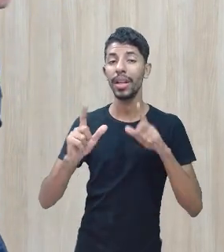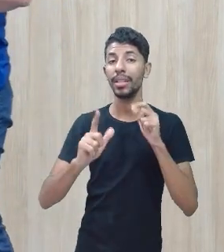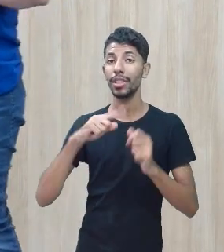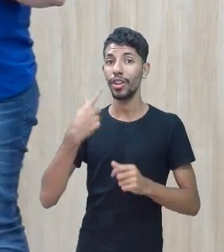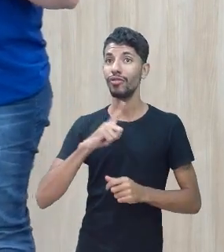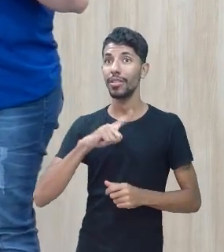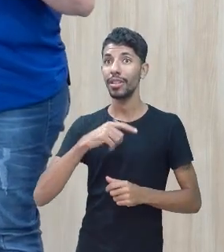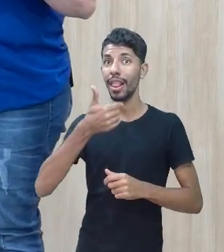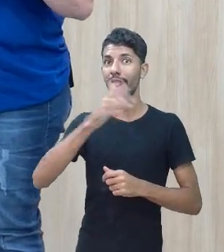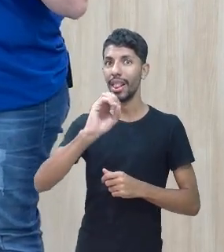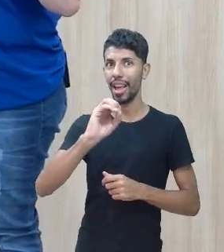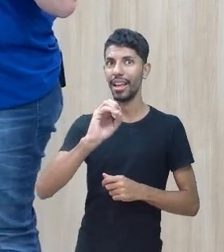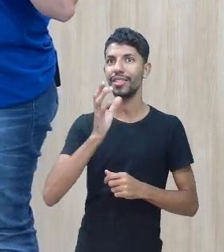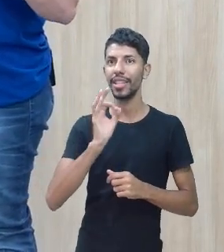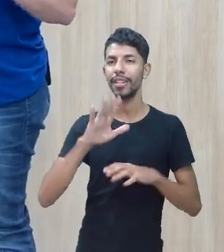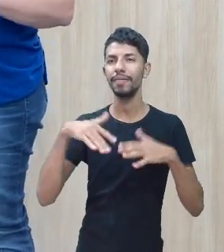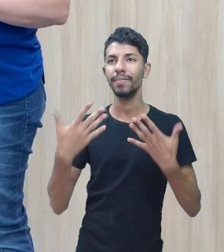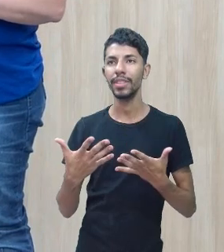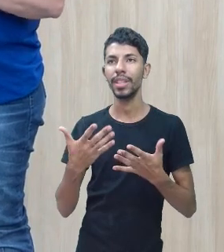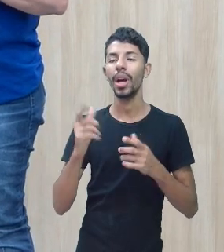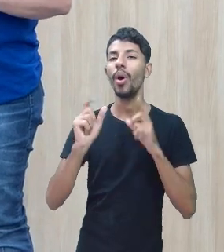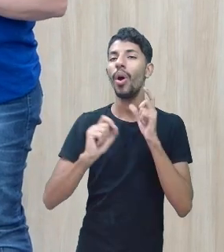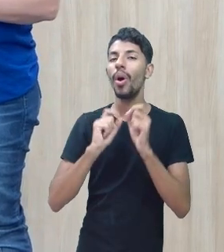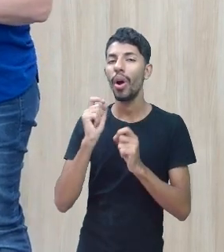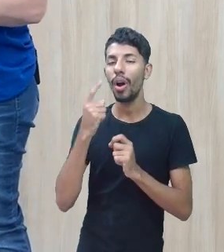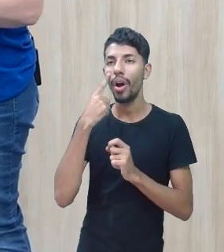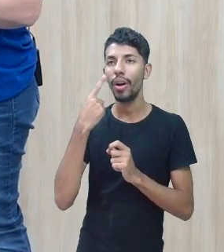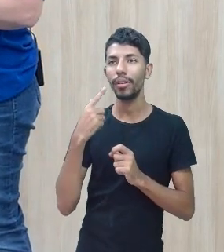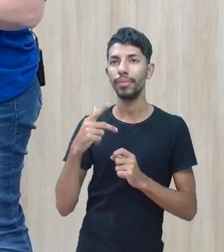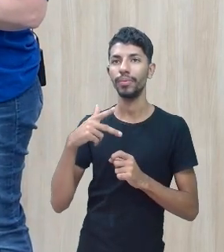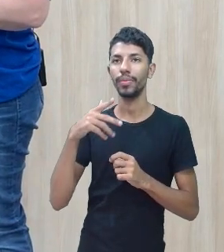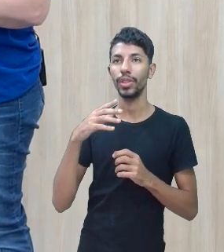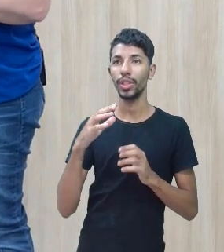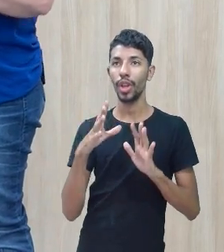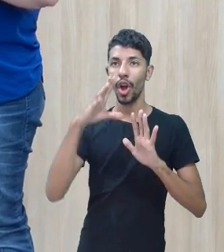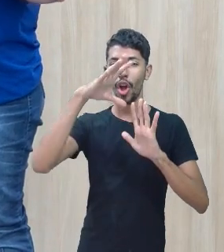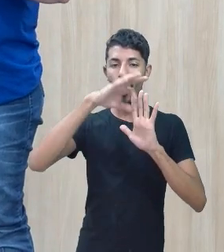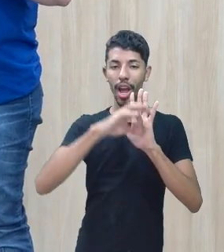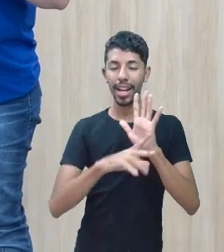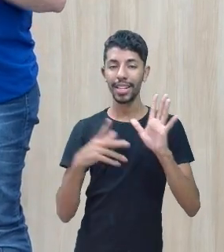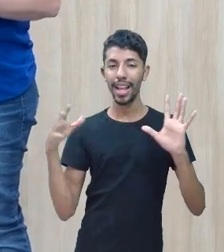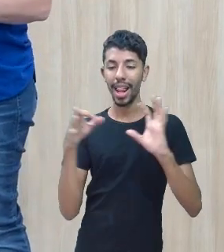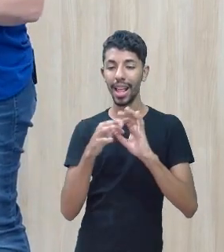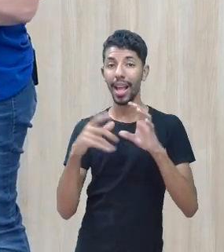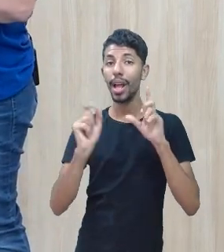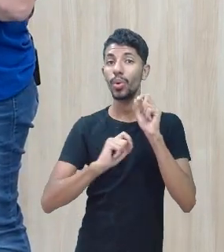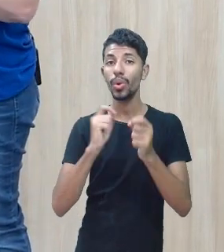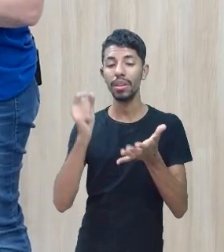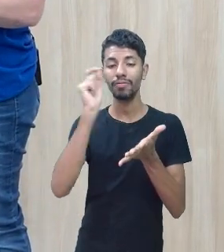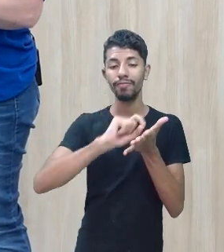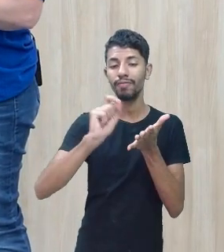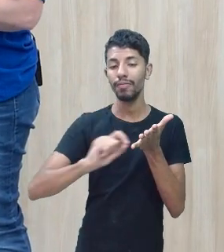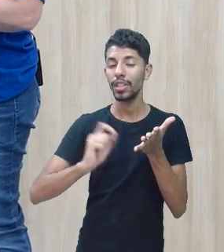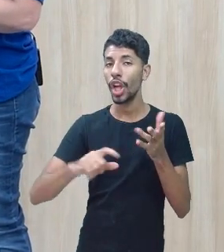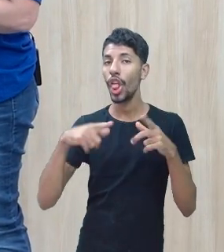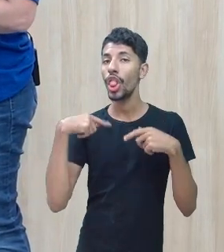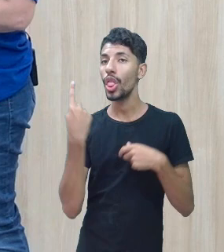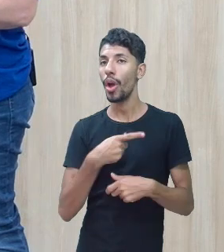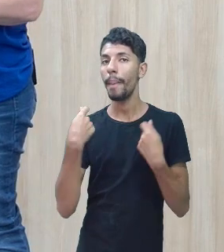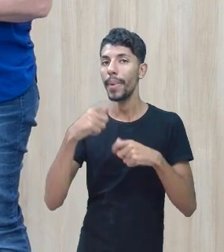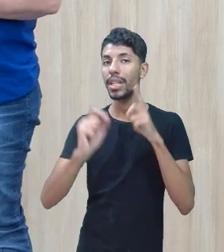ela já se relaciona com a escrita diretamente. Então, nós temos que usar corretamente